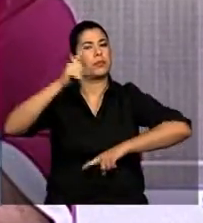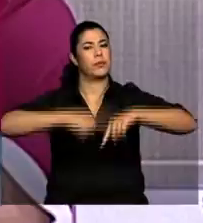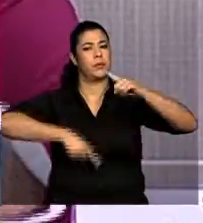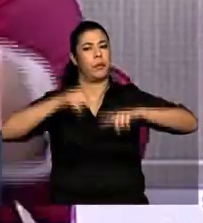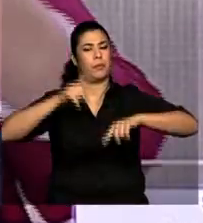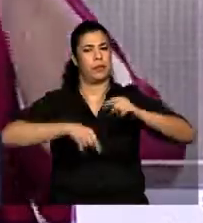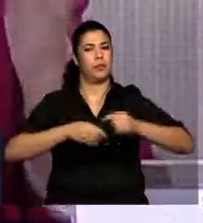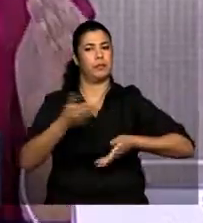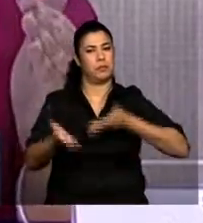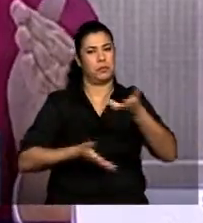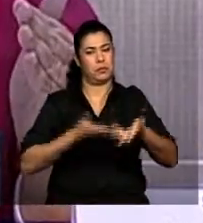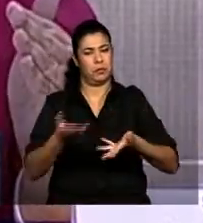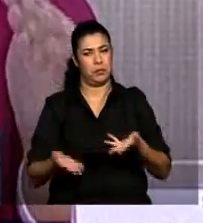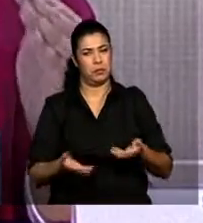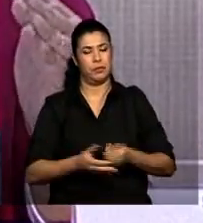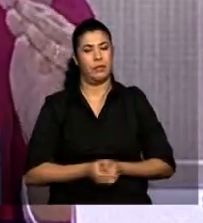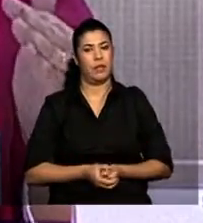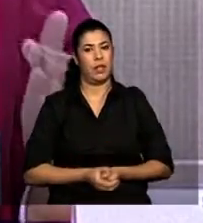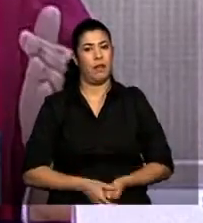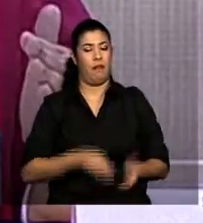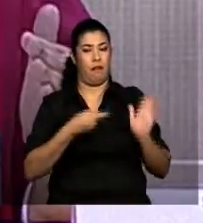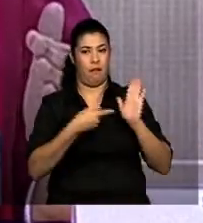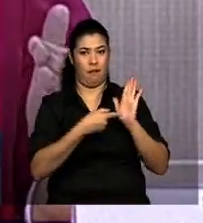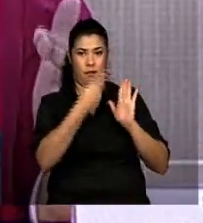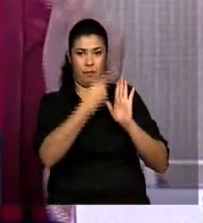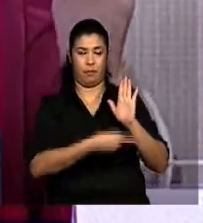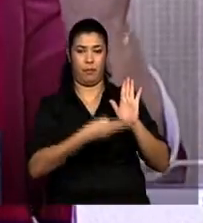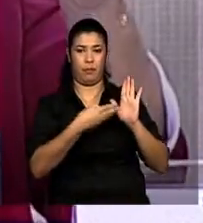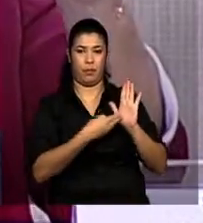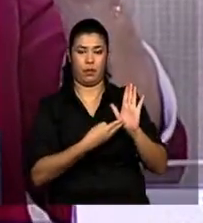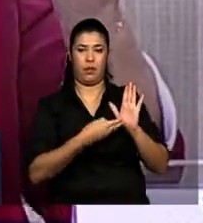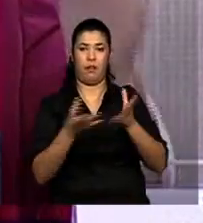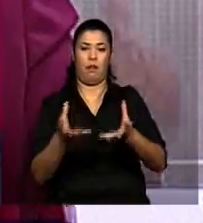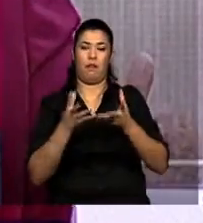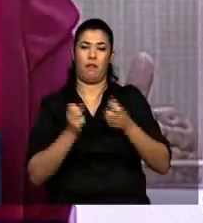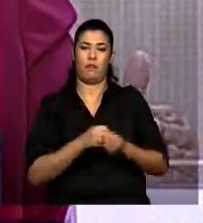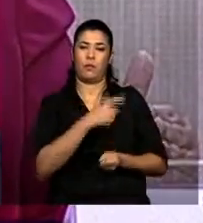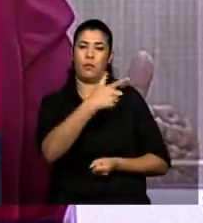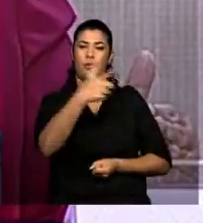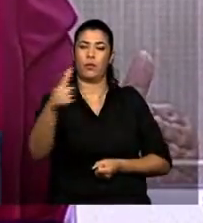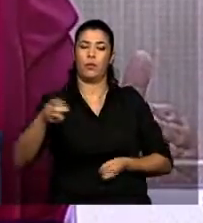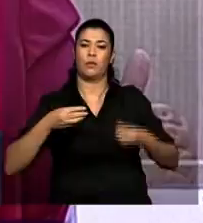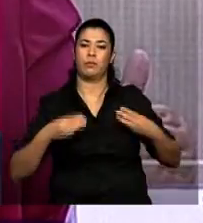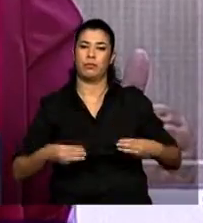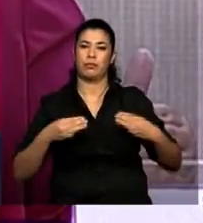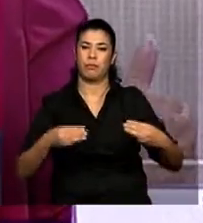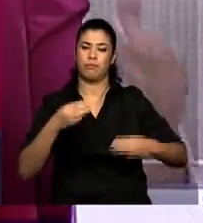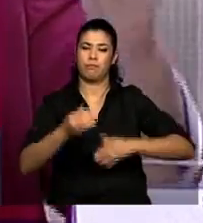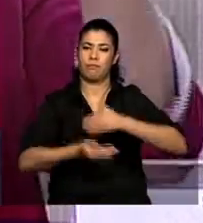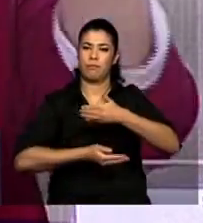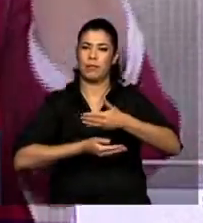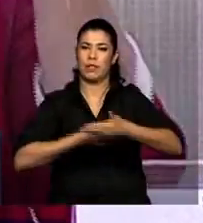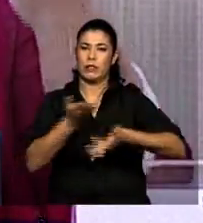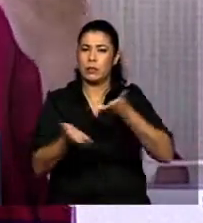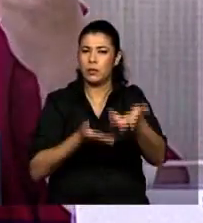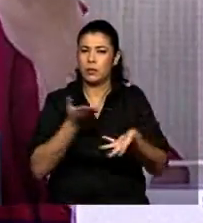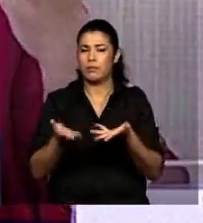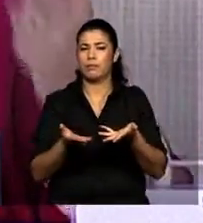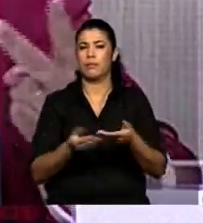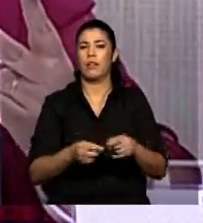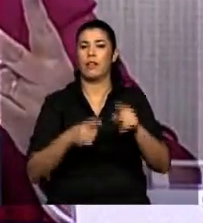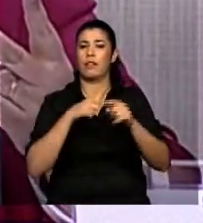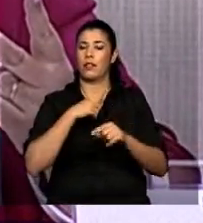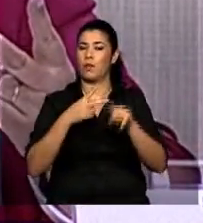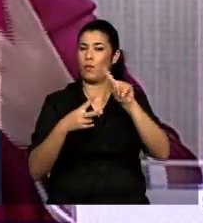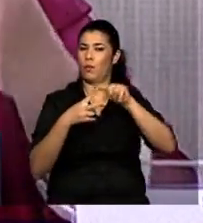políticas. Esta portaria, ela vai permitir que os ministérios aqui envolvidos façam duas ações